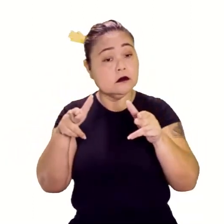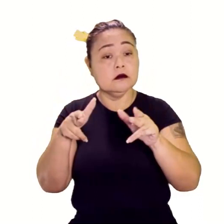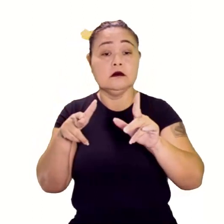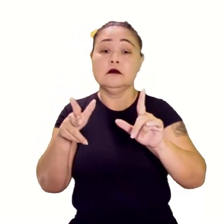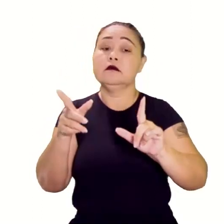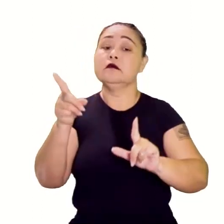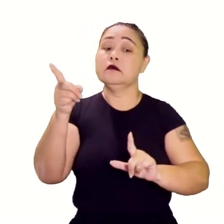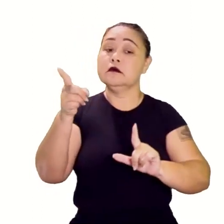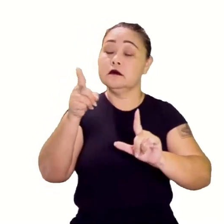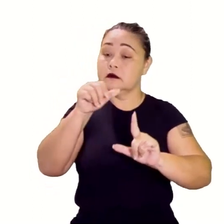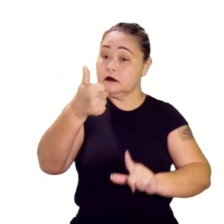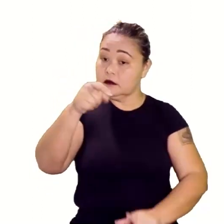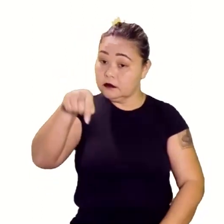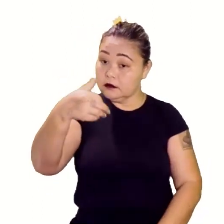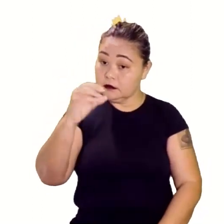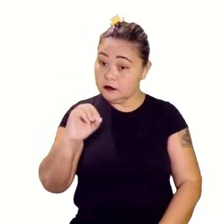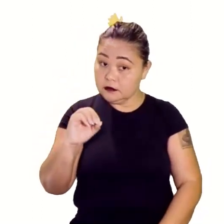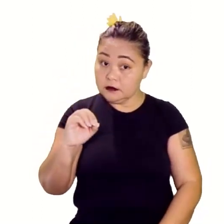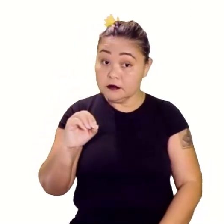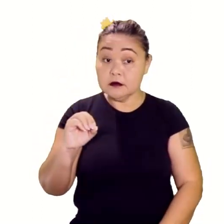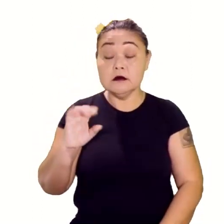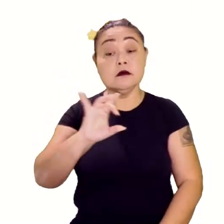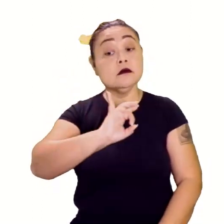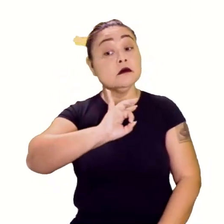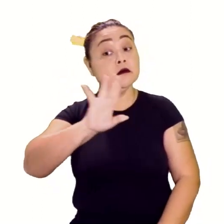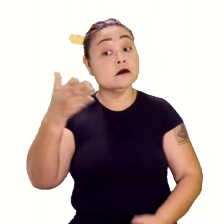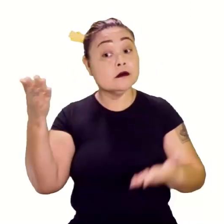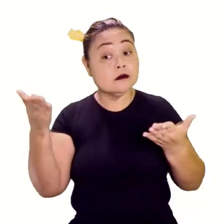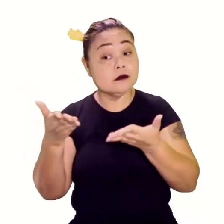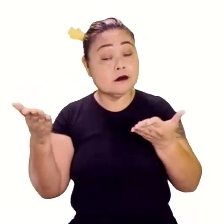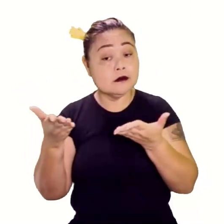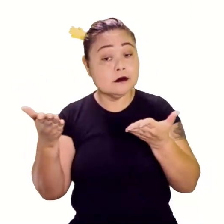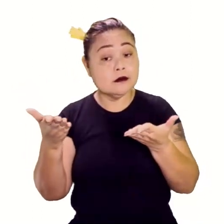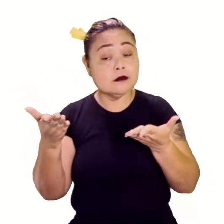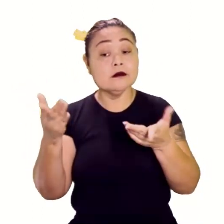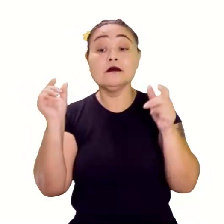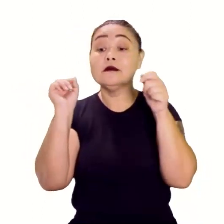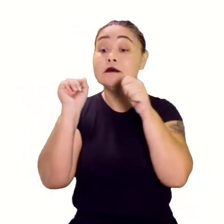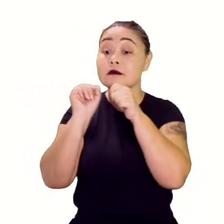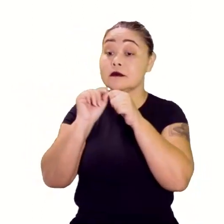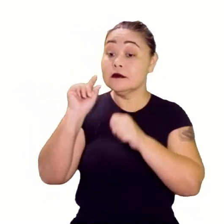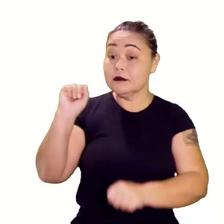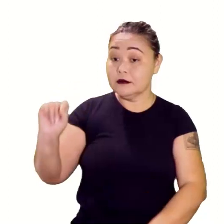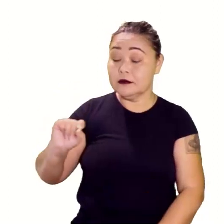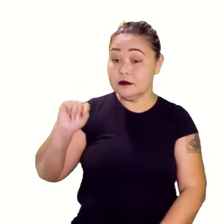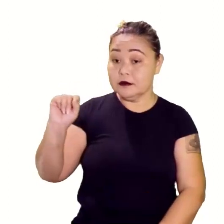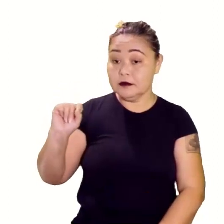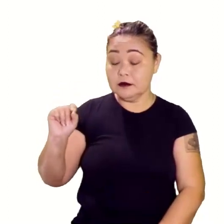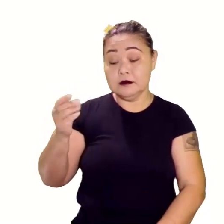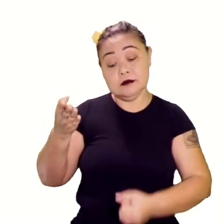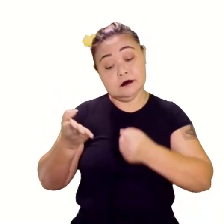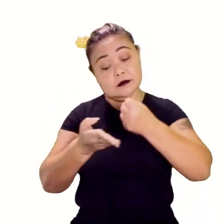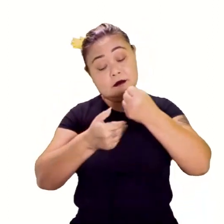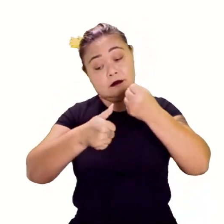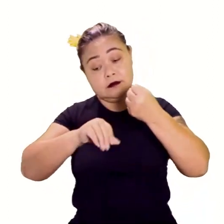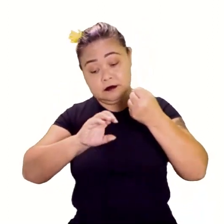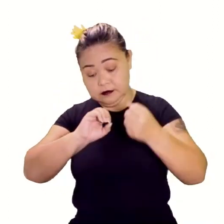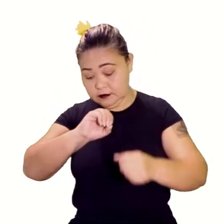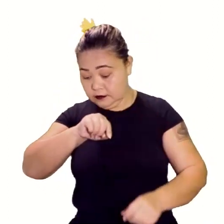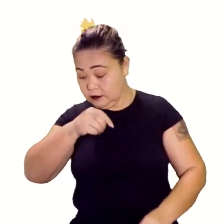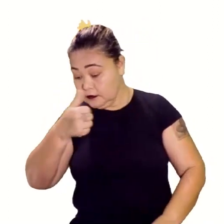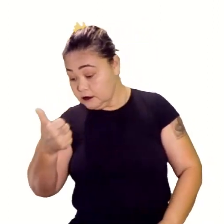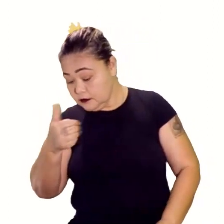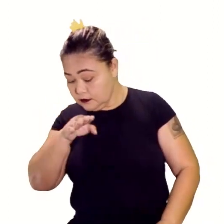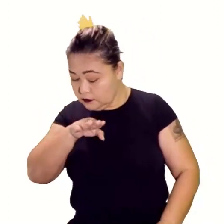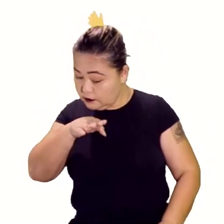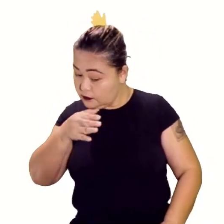vai passar pelo ponto 1 e 0. E só que agora, né, ela vai fazer o quê? A base vai estar entre 0